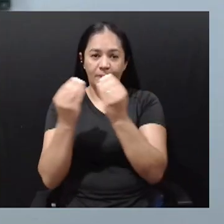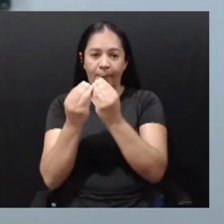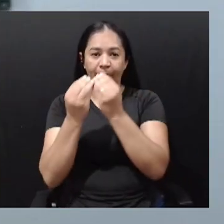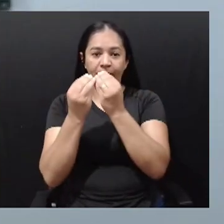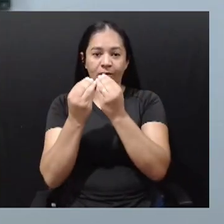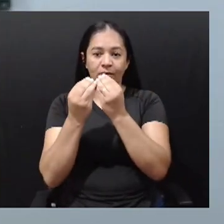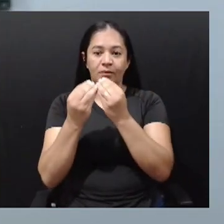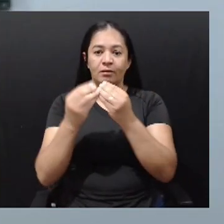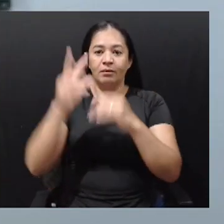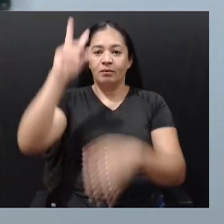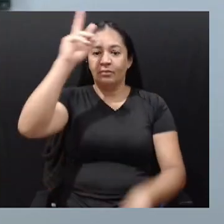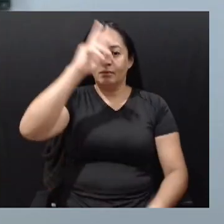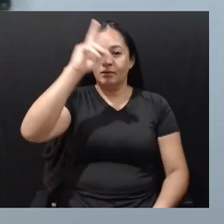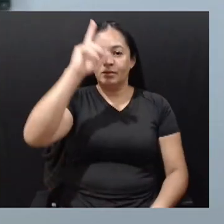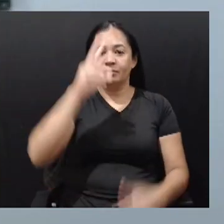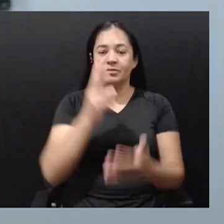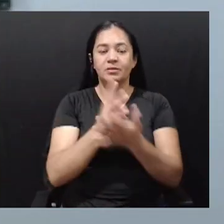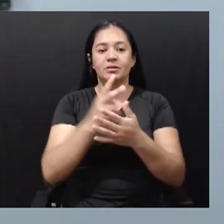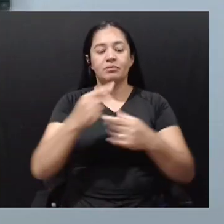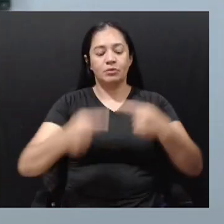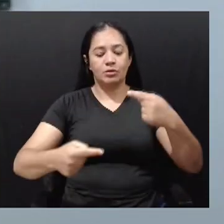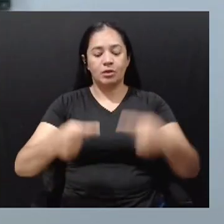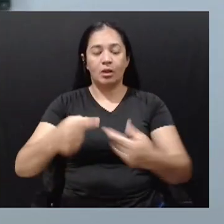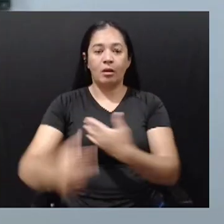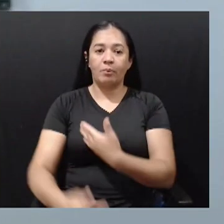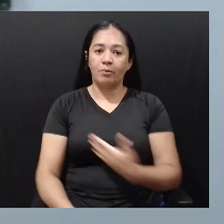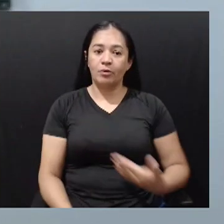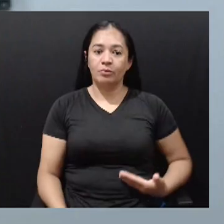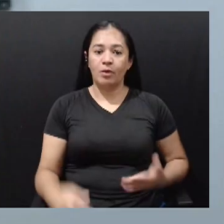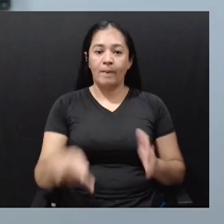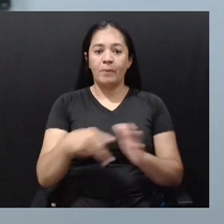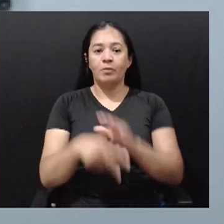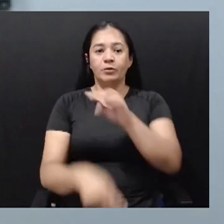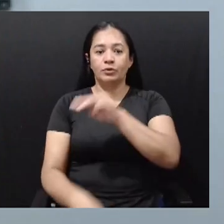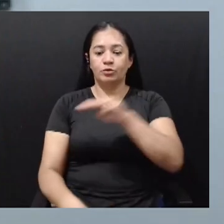das políticas públicas do Ministério da Saúde, um compromisso